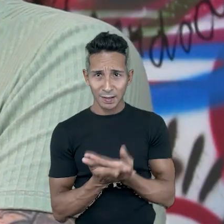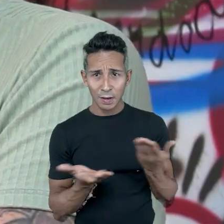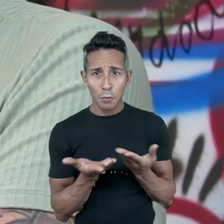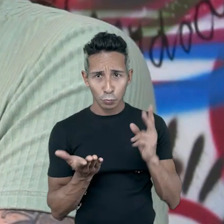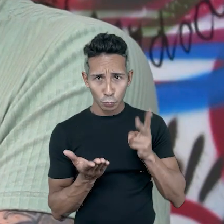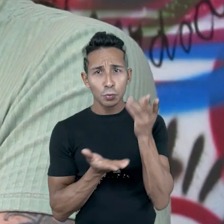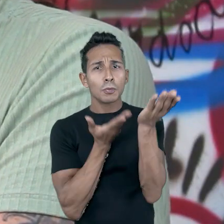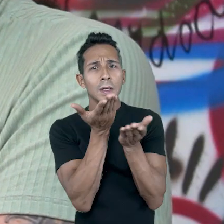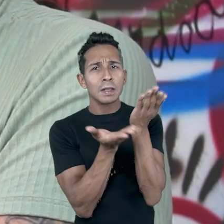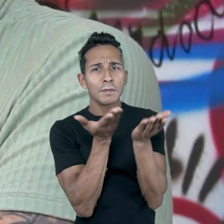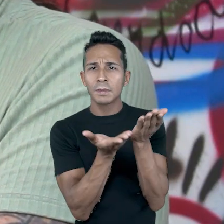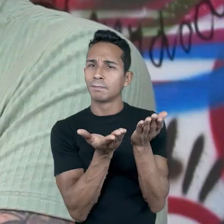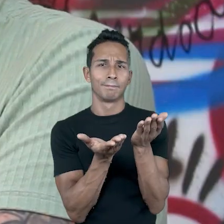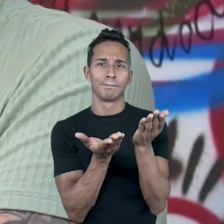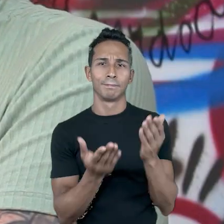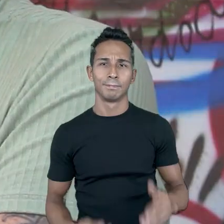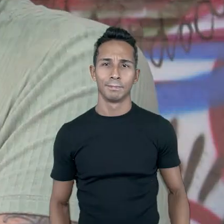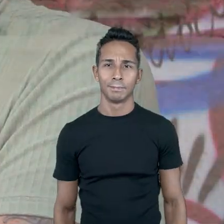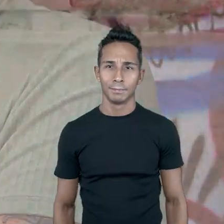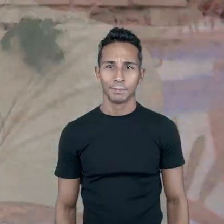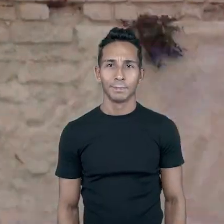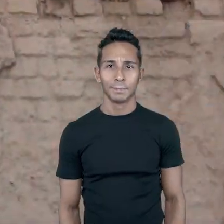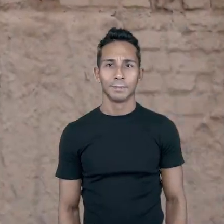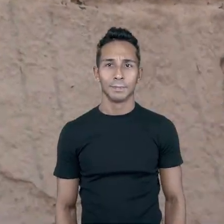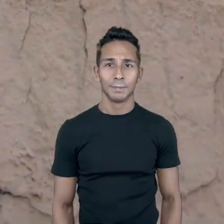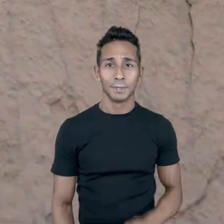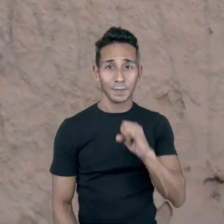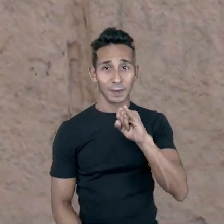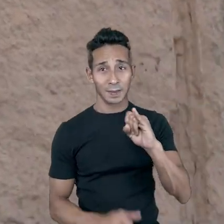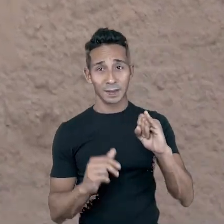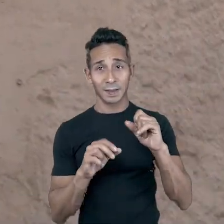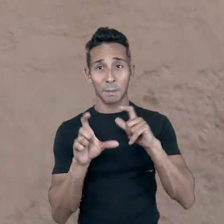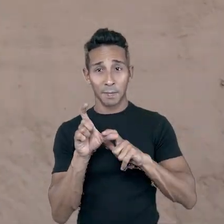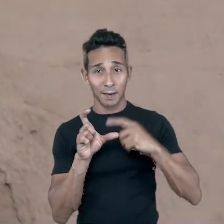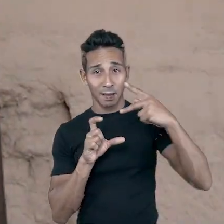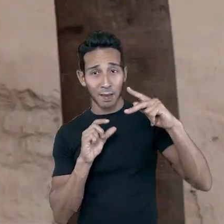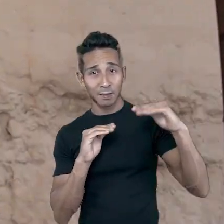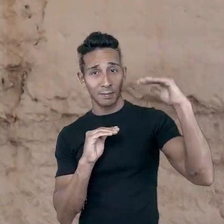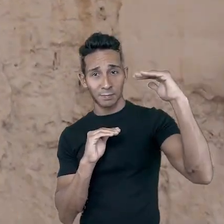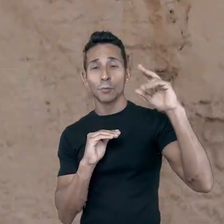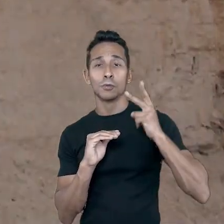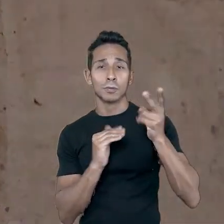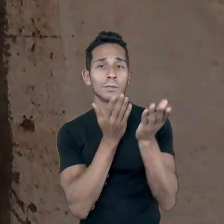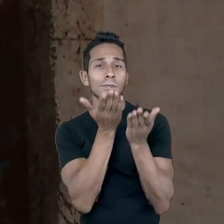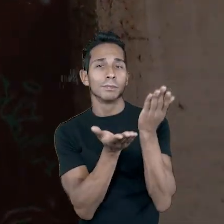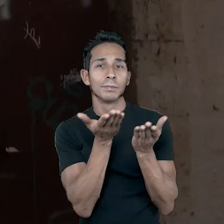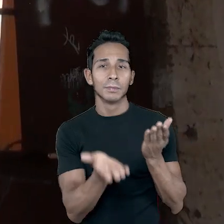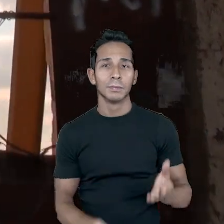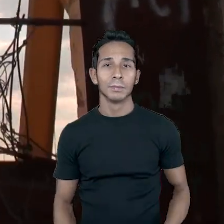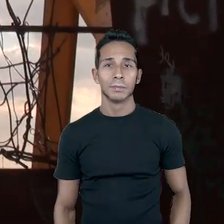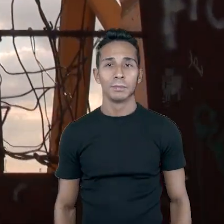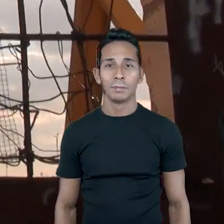eles ainda acham que a gente tem que continuar servindo. Se dependesse deles, a gente continuaria